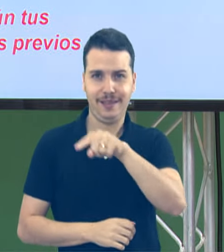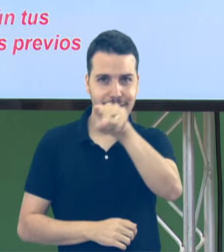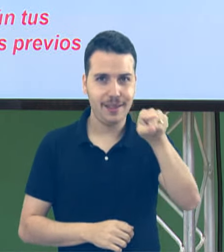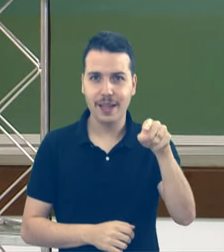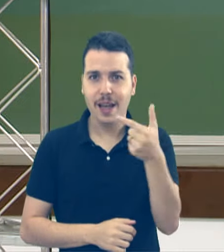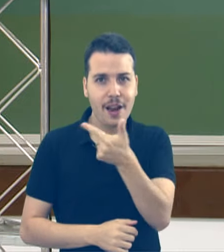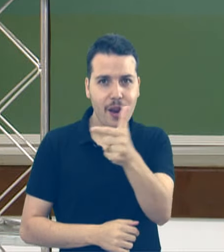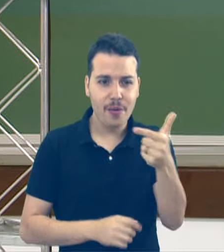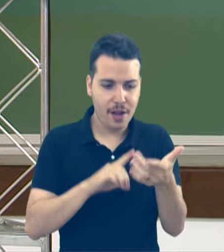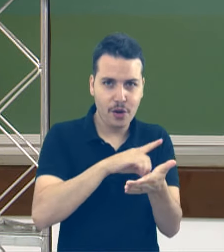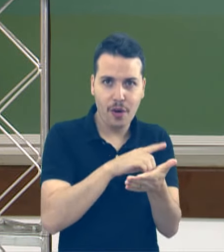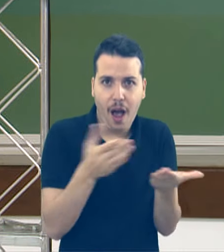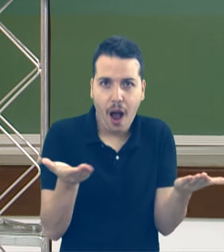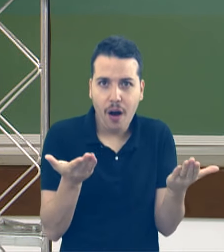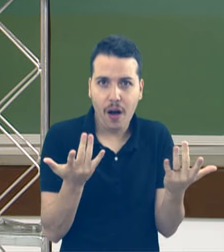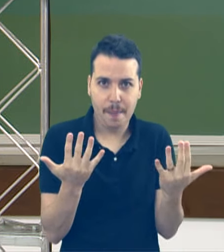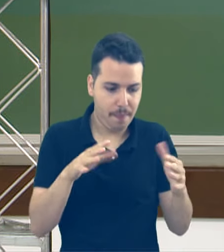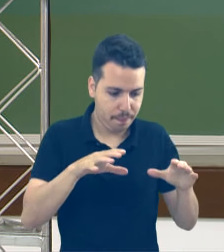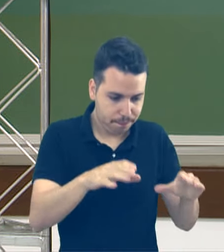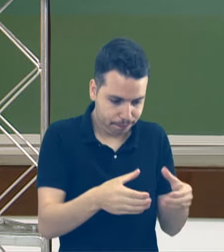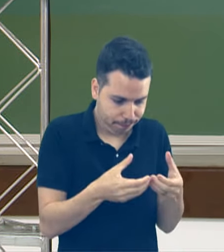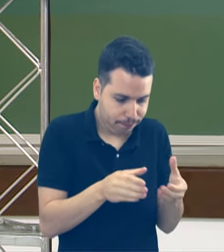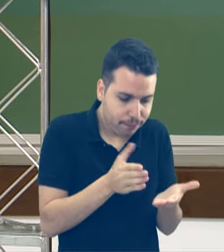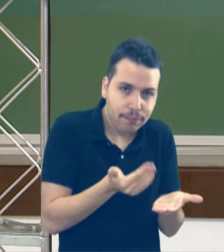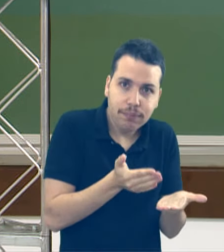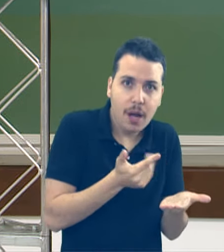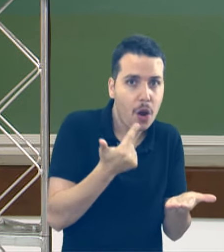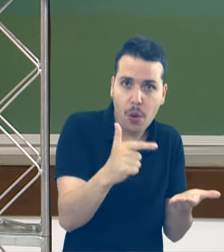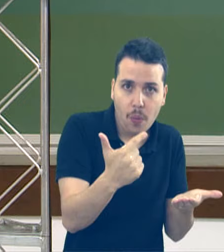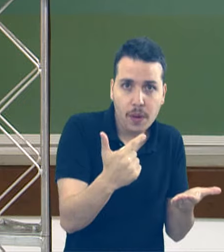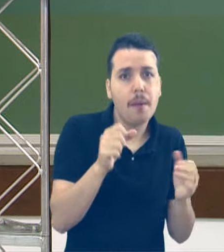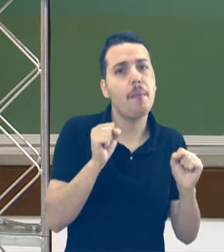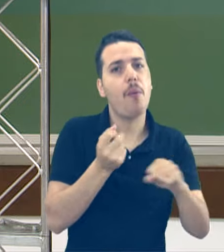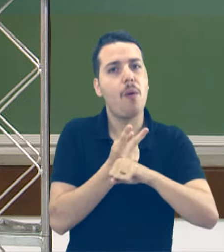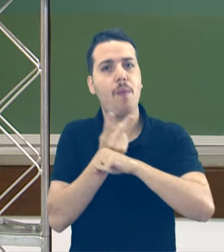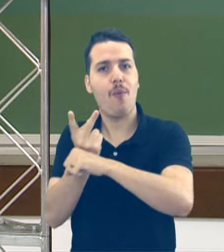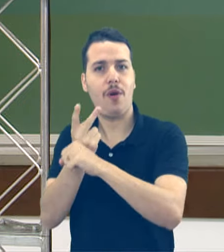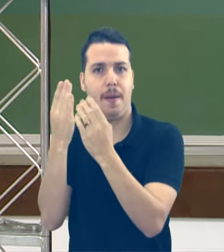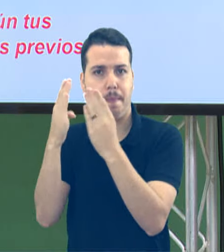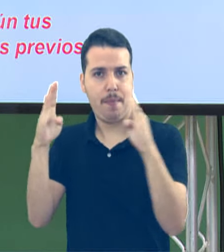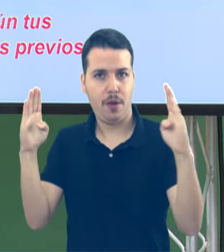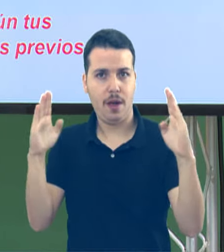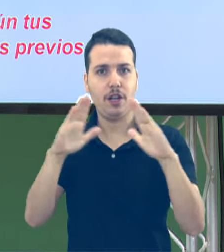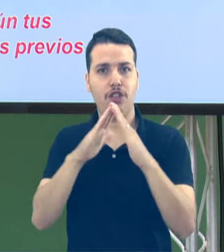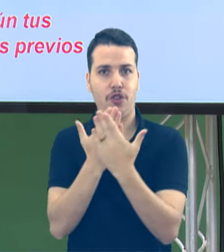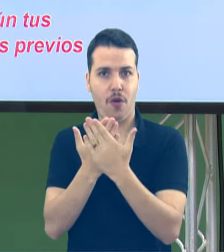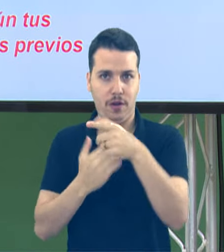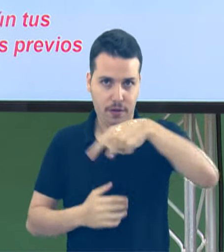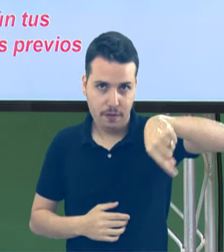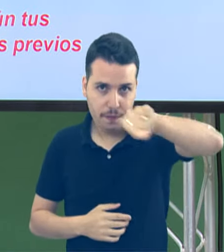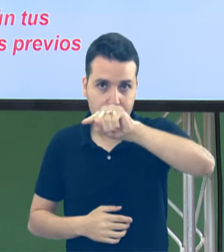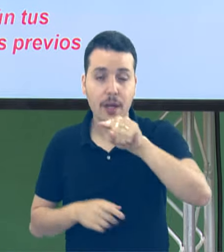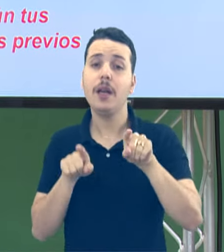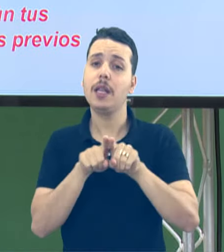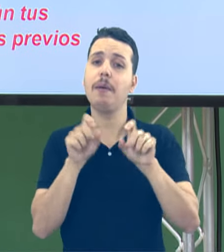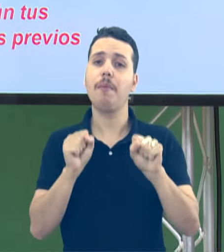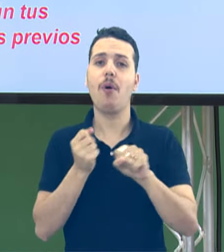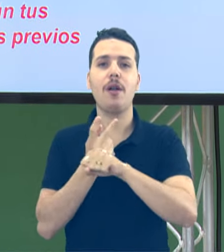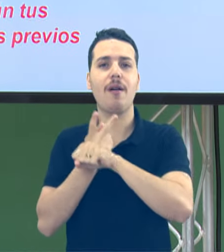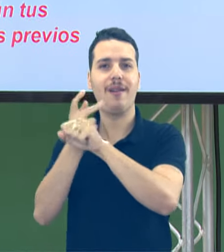o dicionário em mãos, vocês podem procurar na biblioteca escolar, podem também procurar